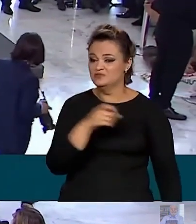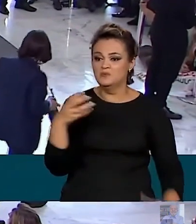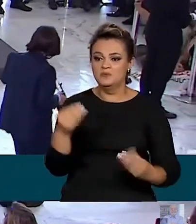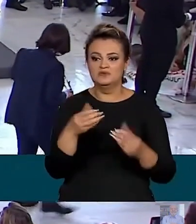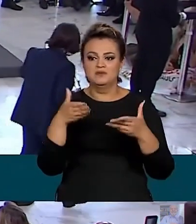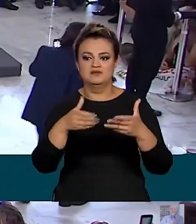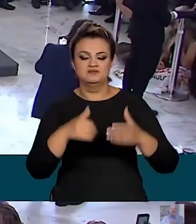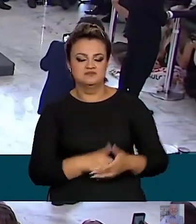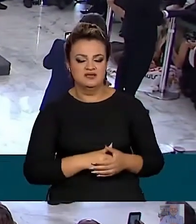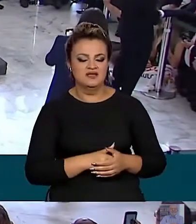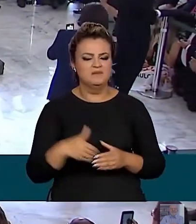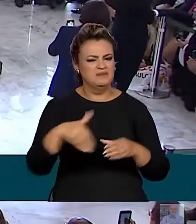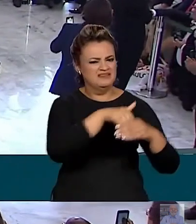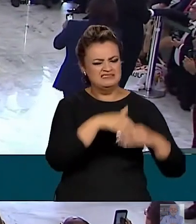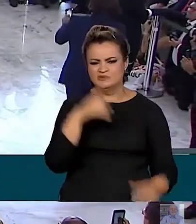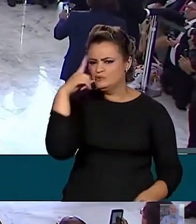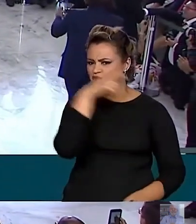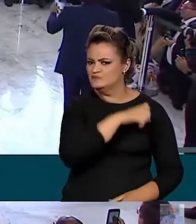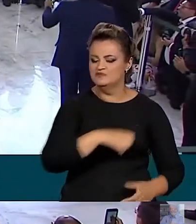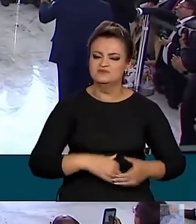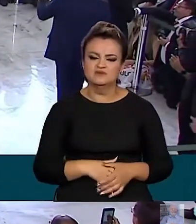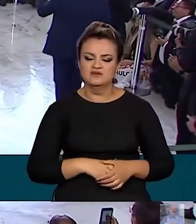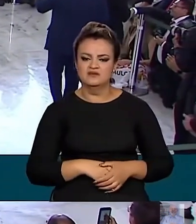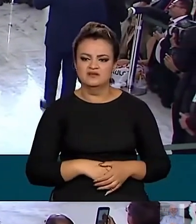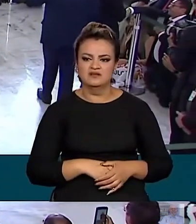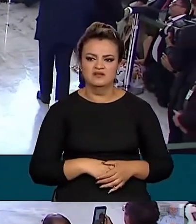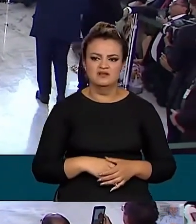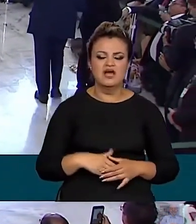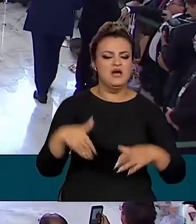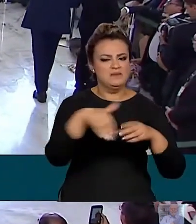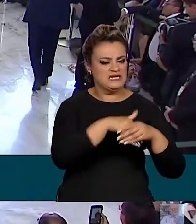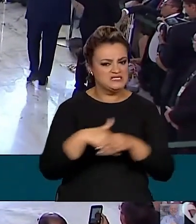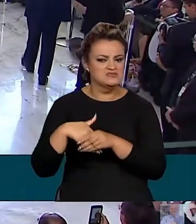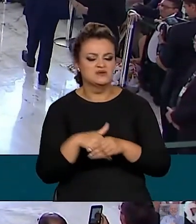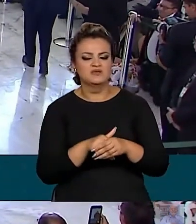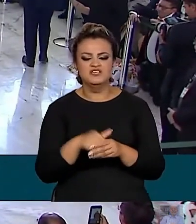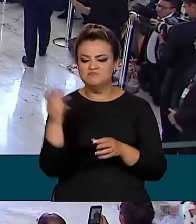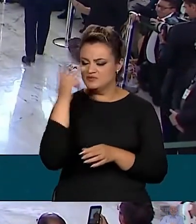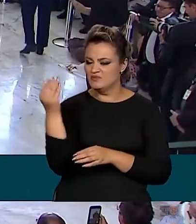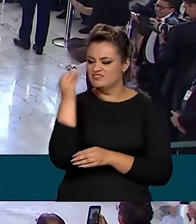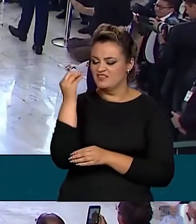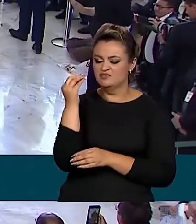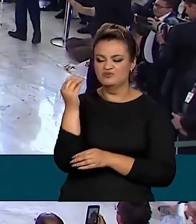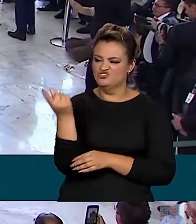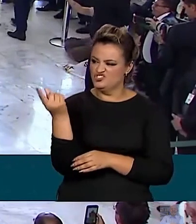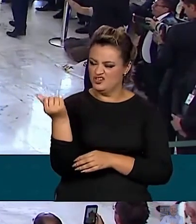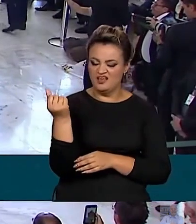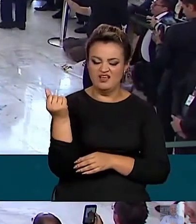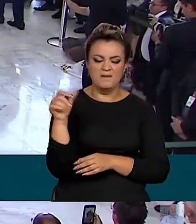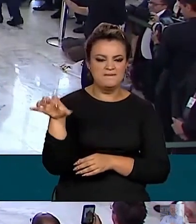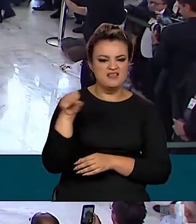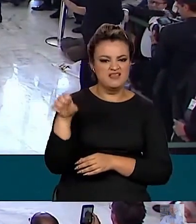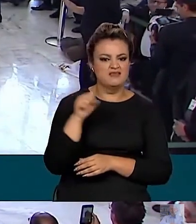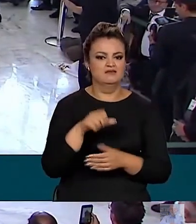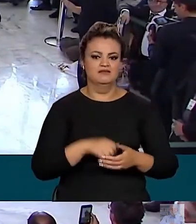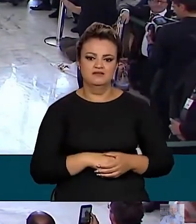vida, a mais difícil. Foi a eleição que mais o adversário utilizou dinheiro. Eu posso dizer